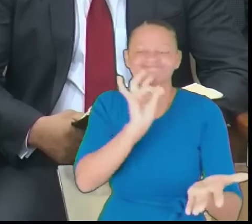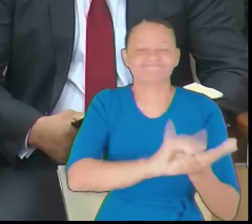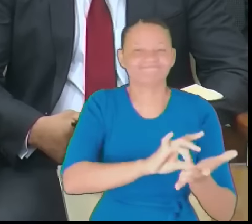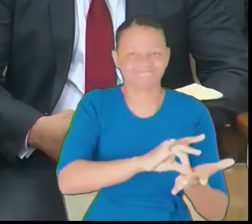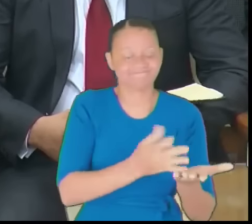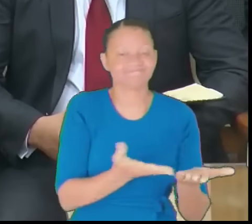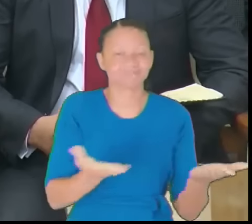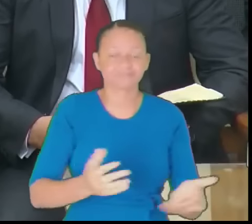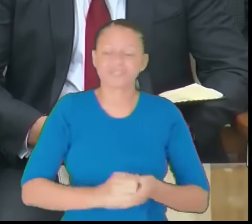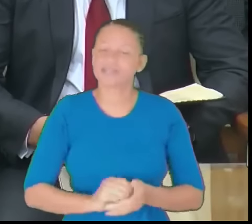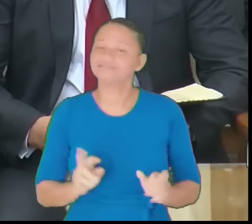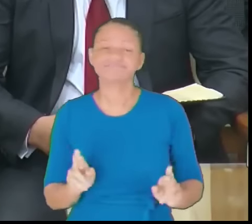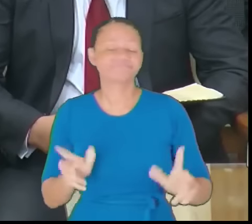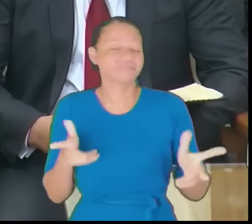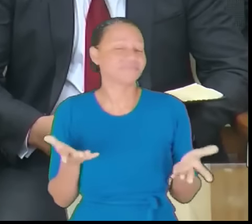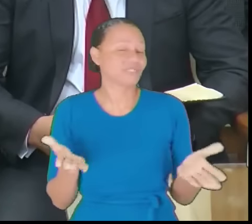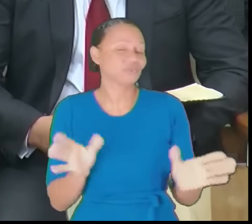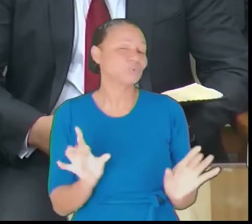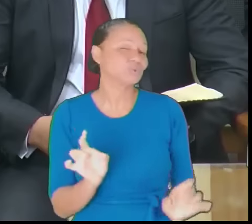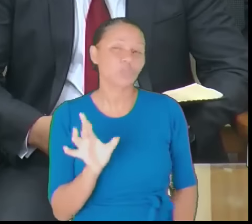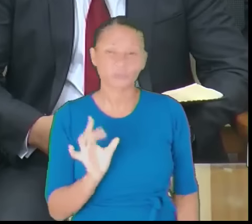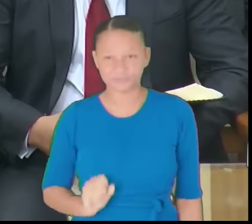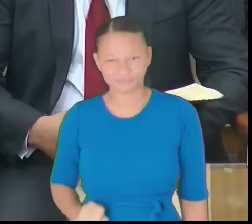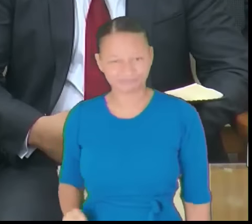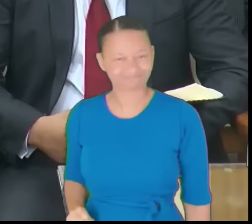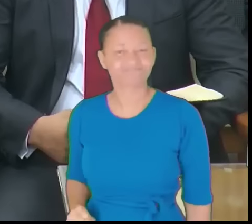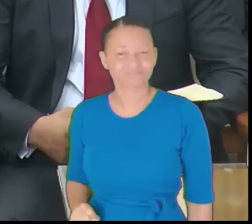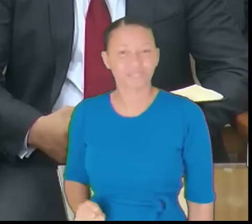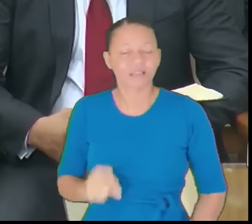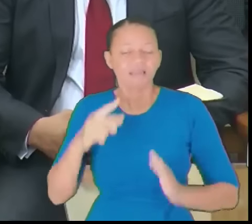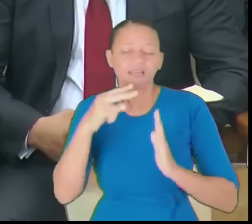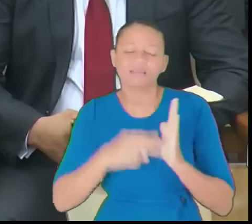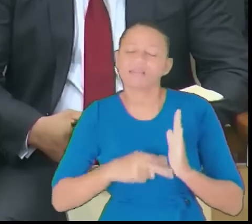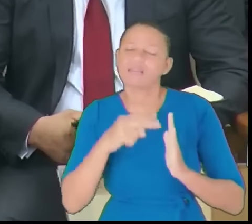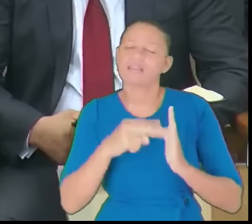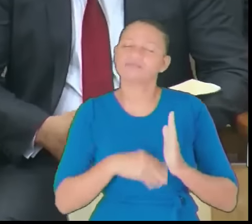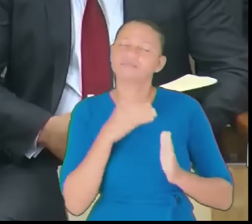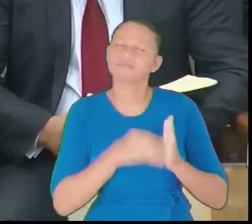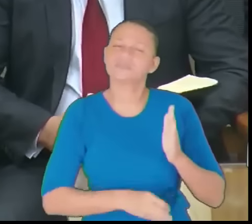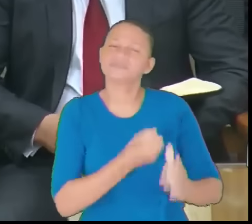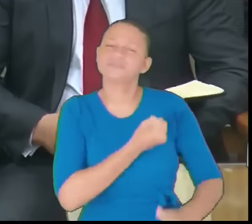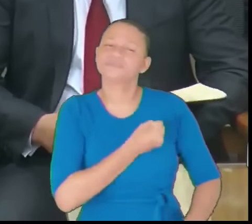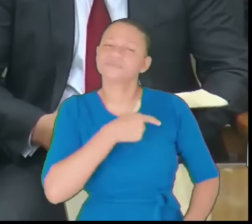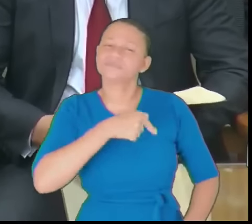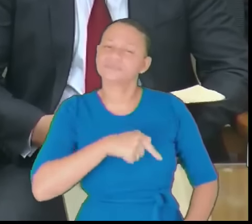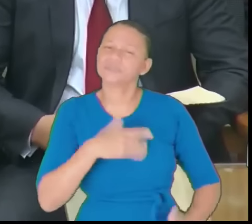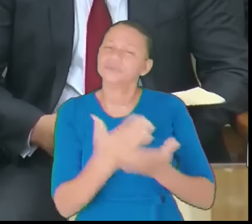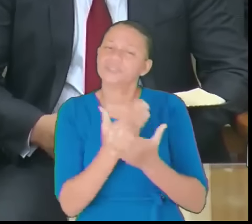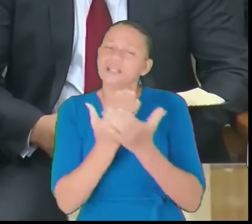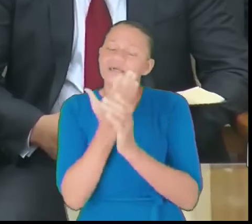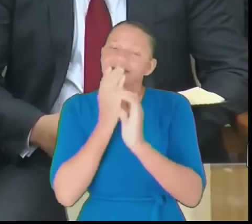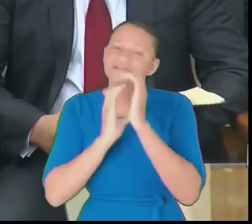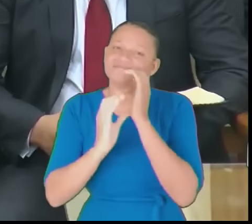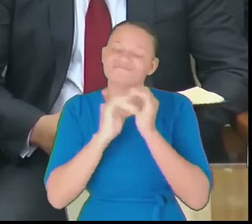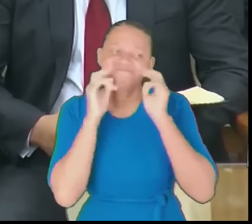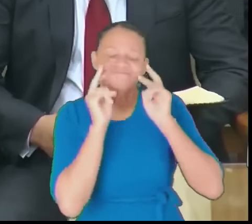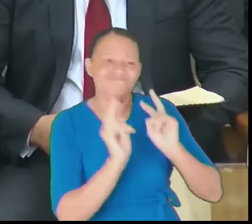realidade. A diferença só esta. E lendo este capítulo 7 de Cantares, nós vemos uma noiva